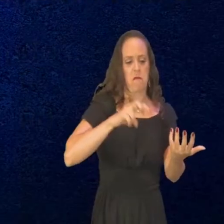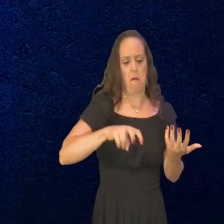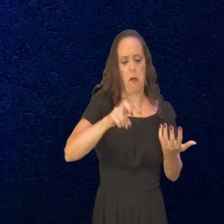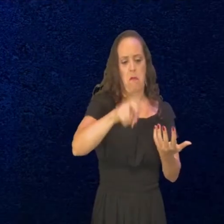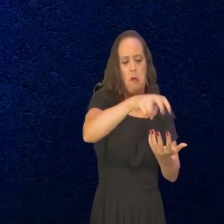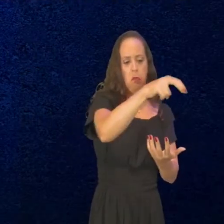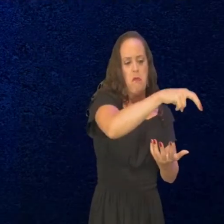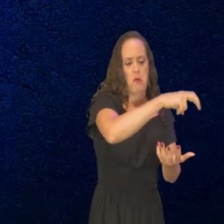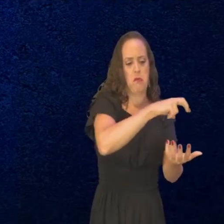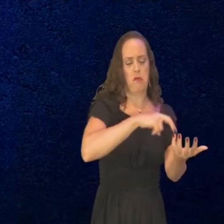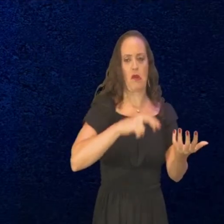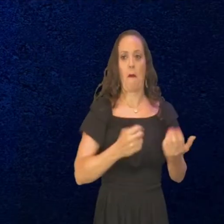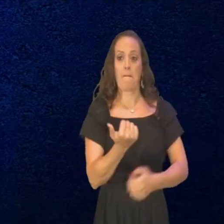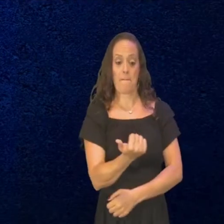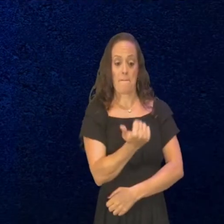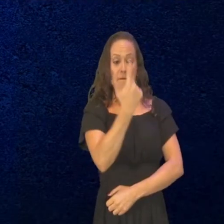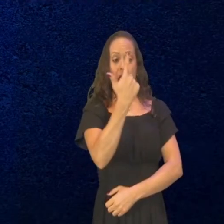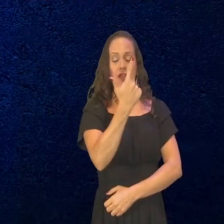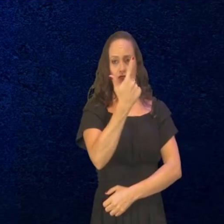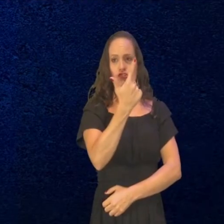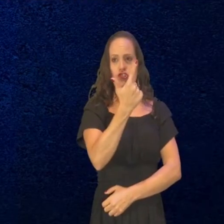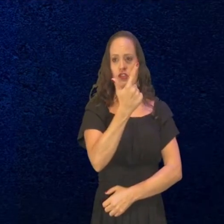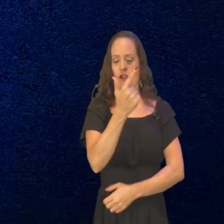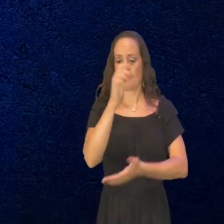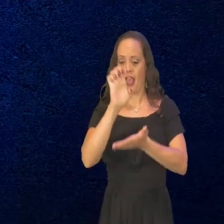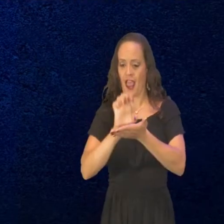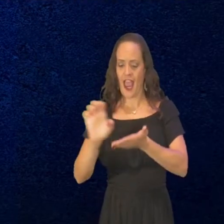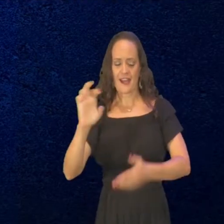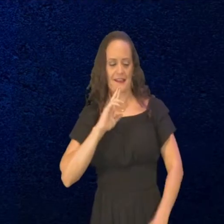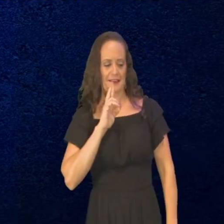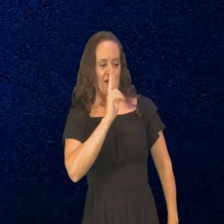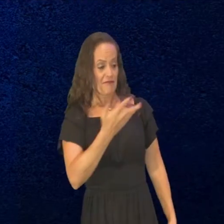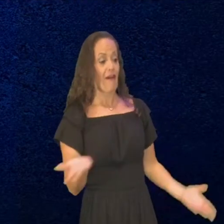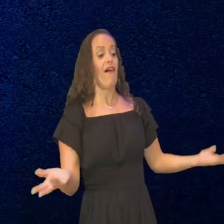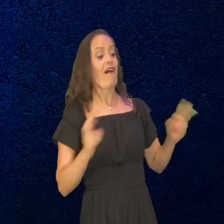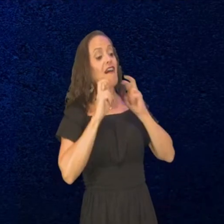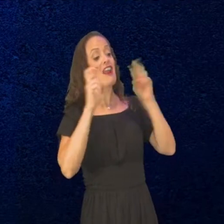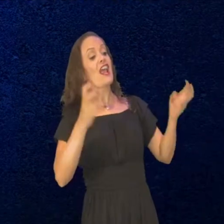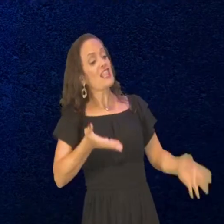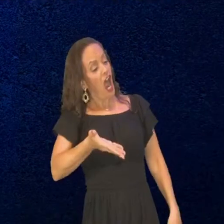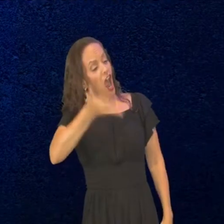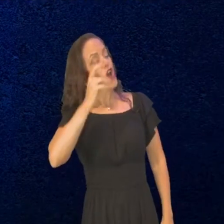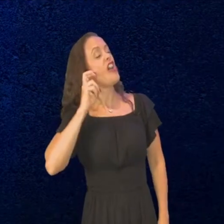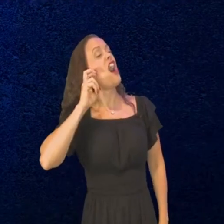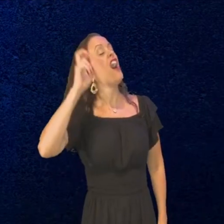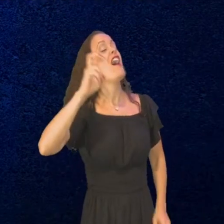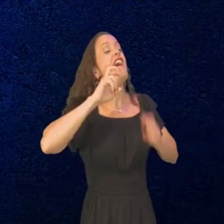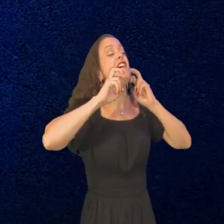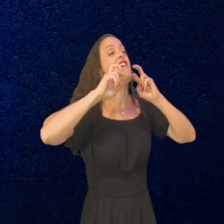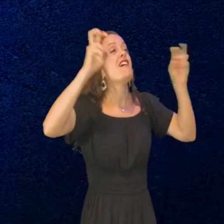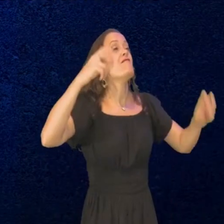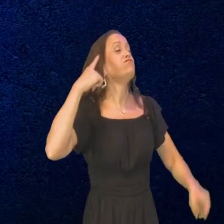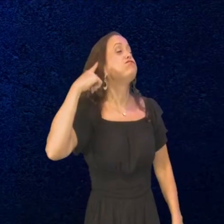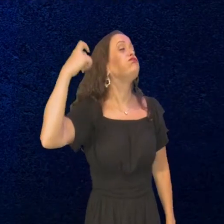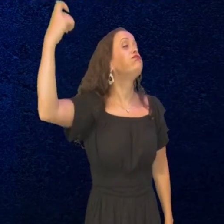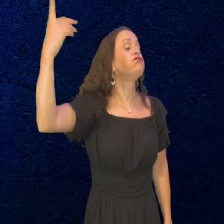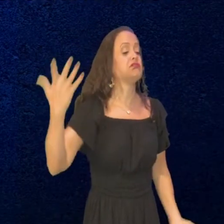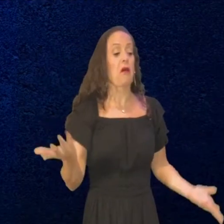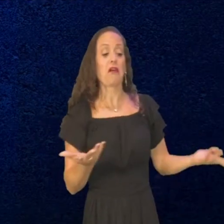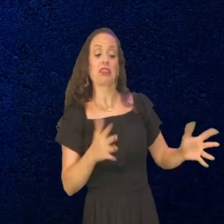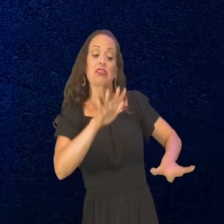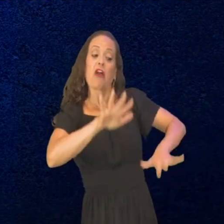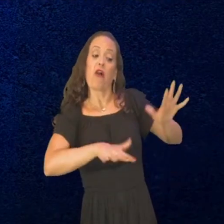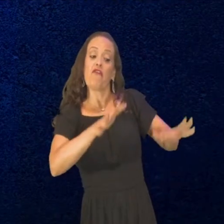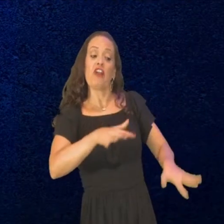Ao meio-dia Elias começou a zombar deles, dizendo: Gritem mais alto, porque ele é Deus. Pode ser